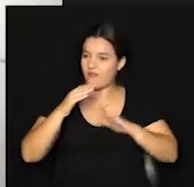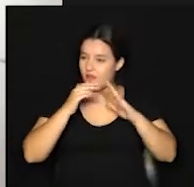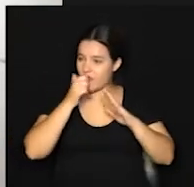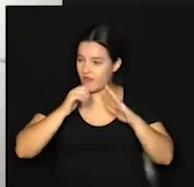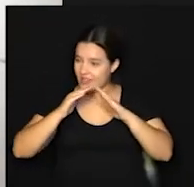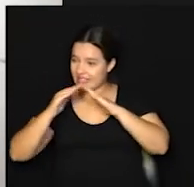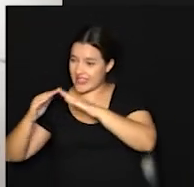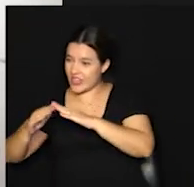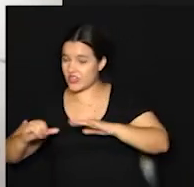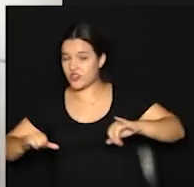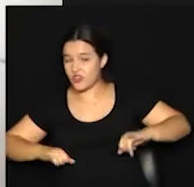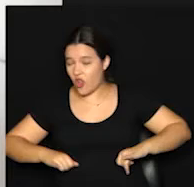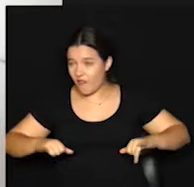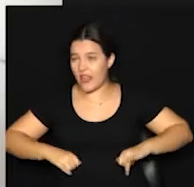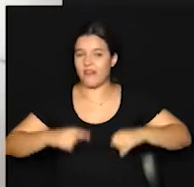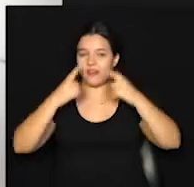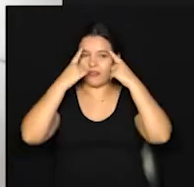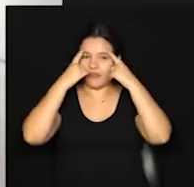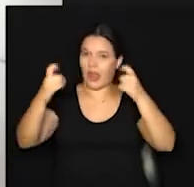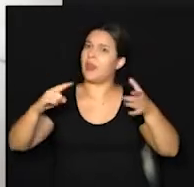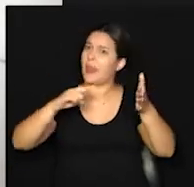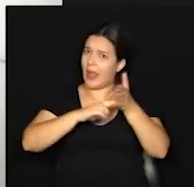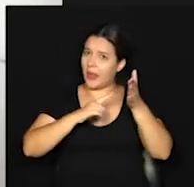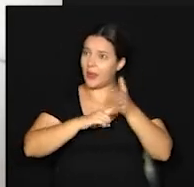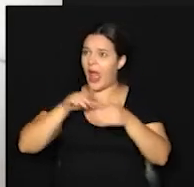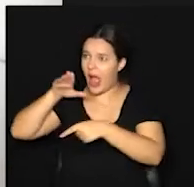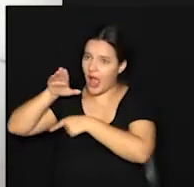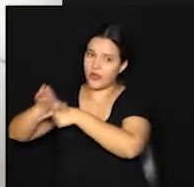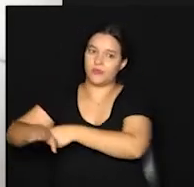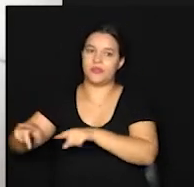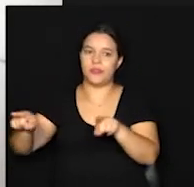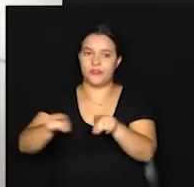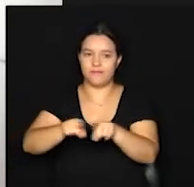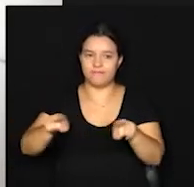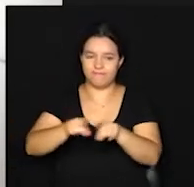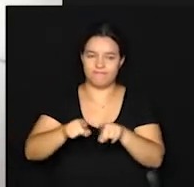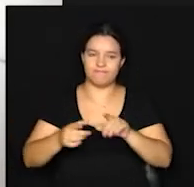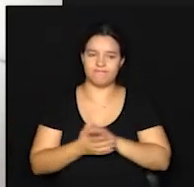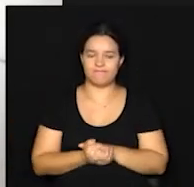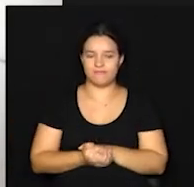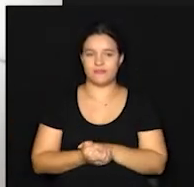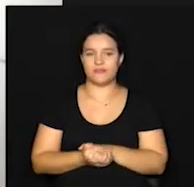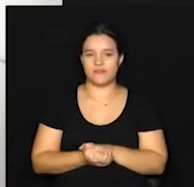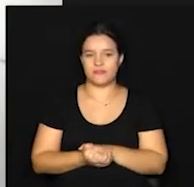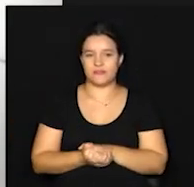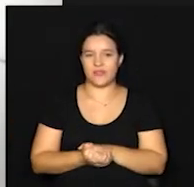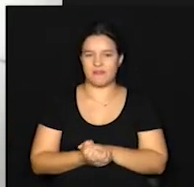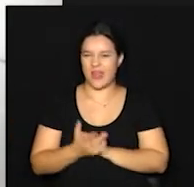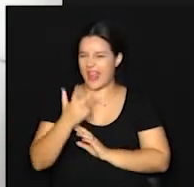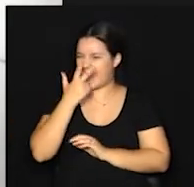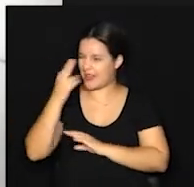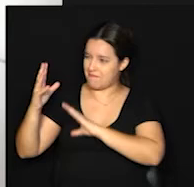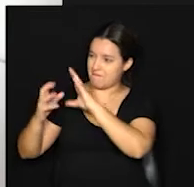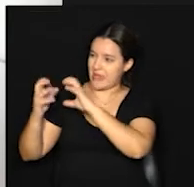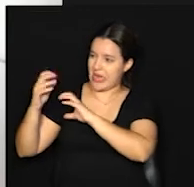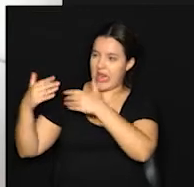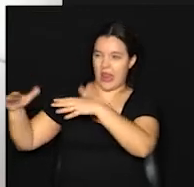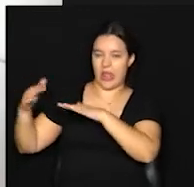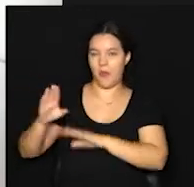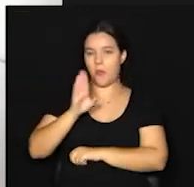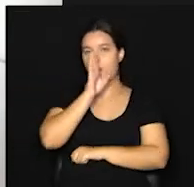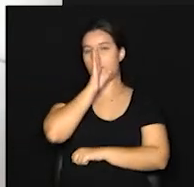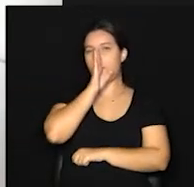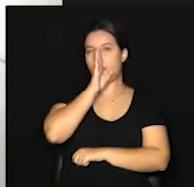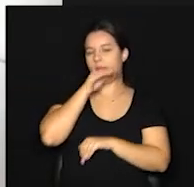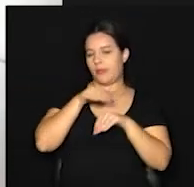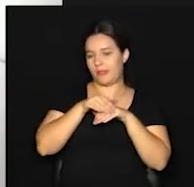ou o teu vizinho está sofrendo algum tipo de violência, denuncie, porque isso de que em briga de marido e mulher ninguém mete a colher